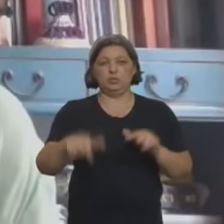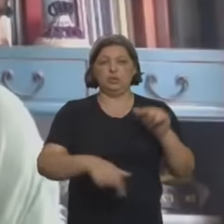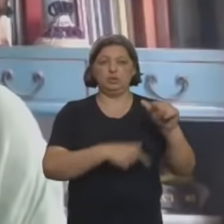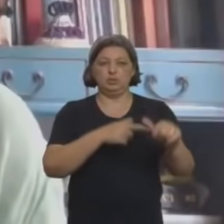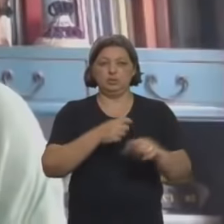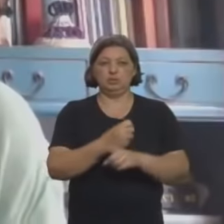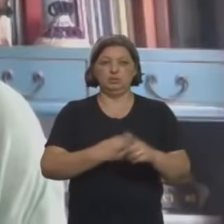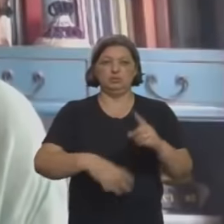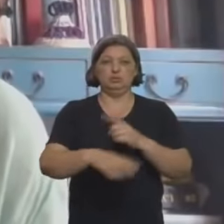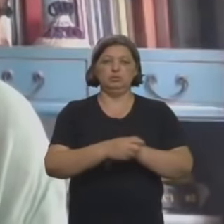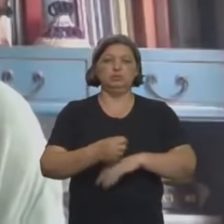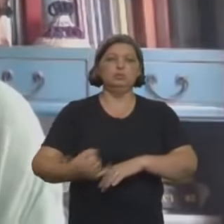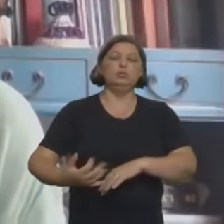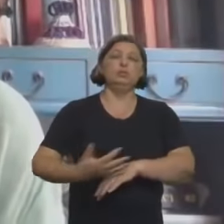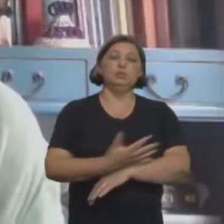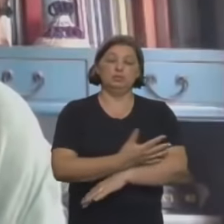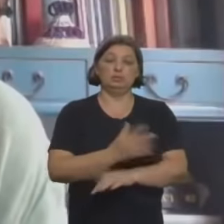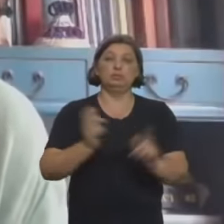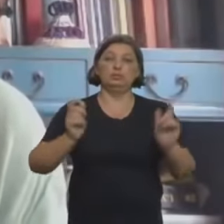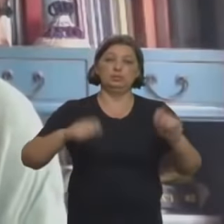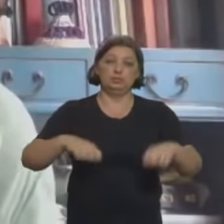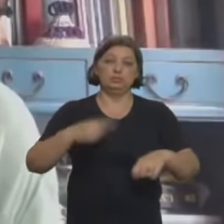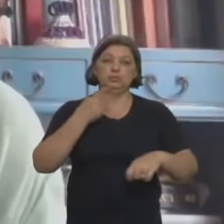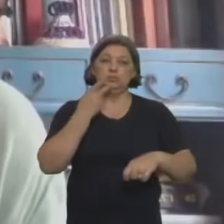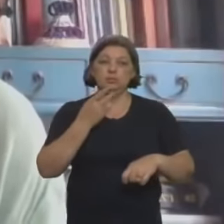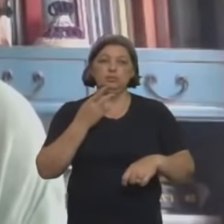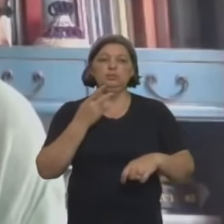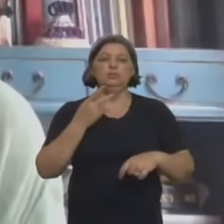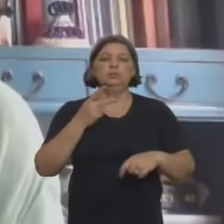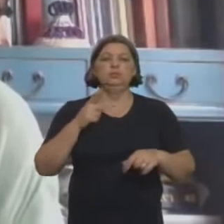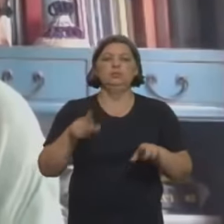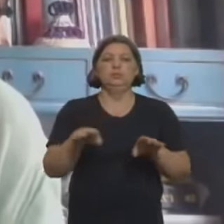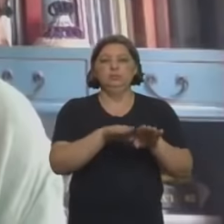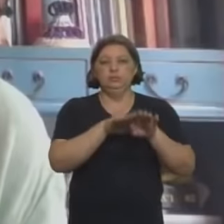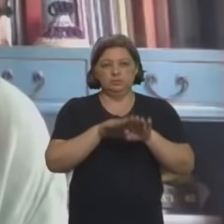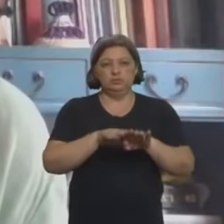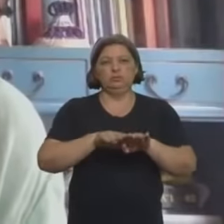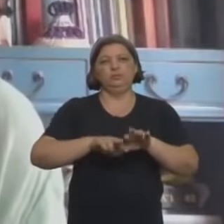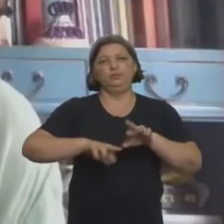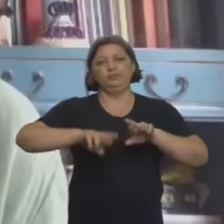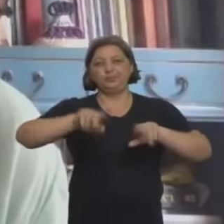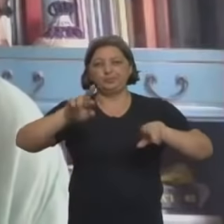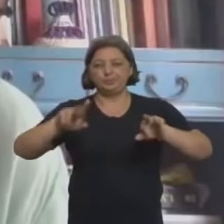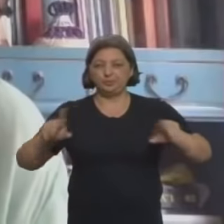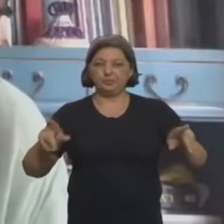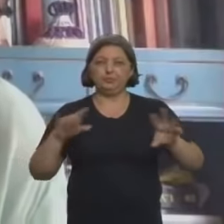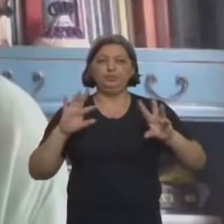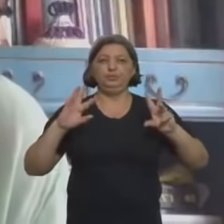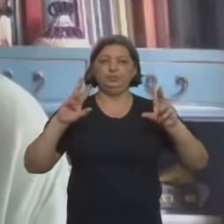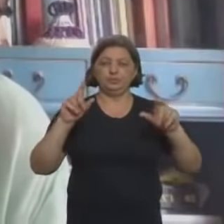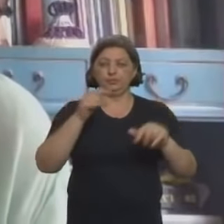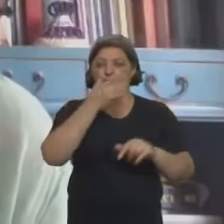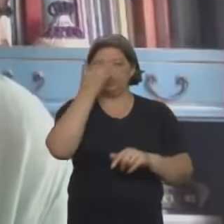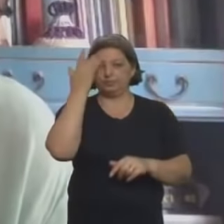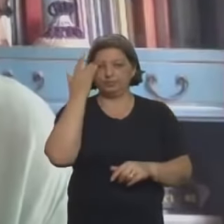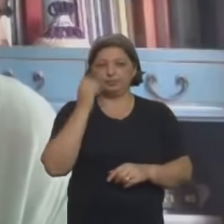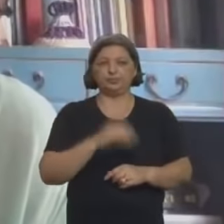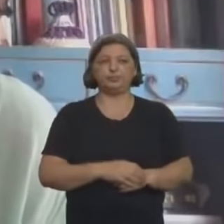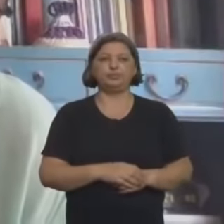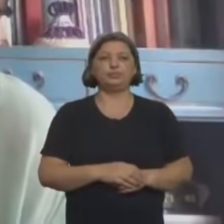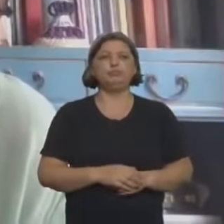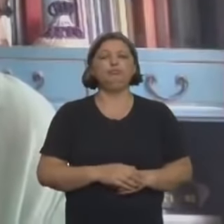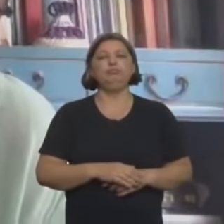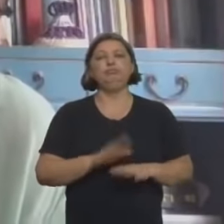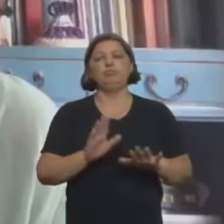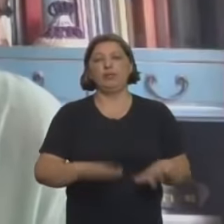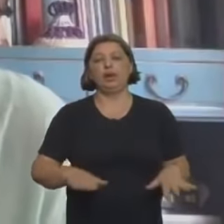socioemocional é poder falar de equidade, diferença para todos, da criança ao